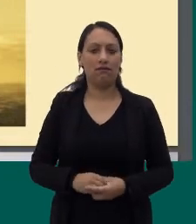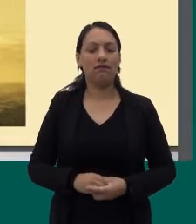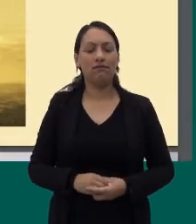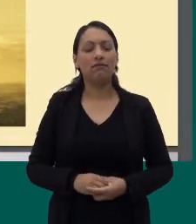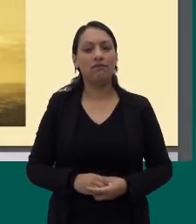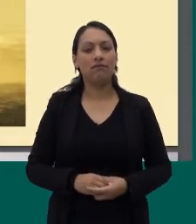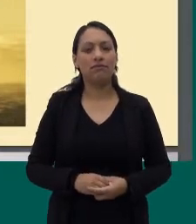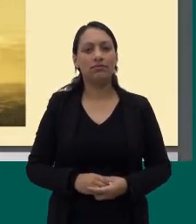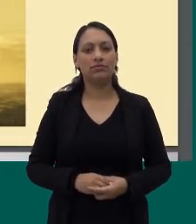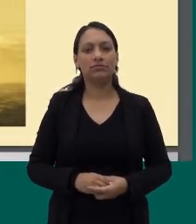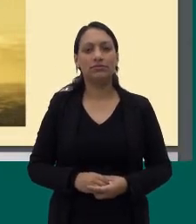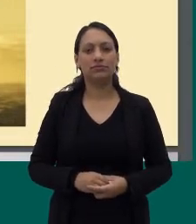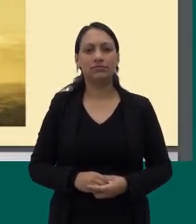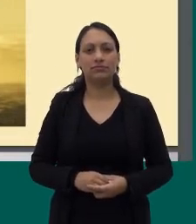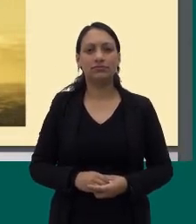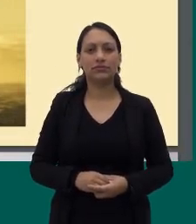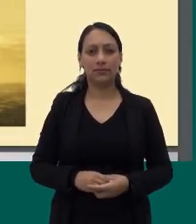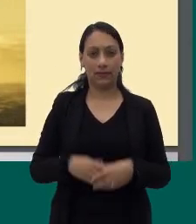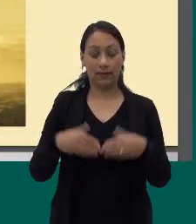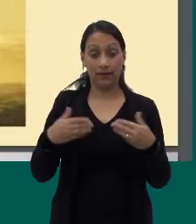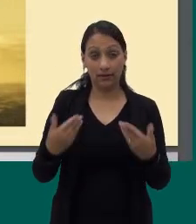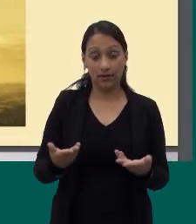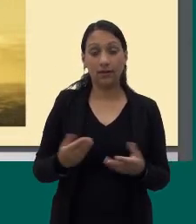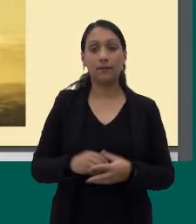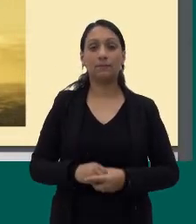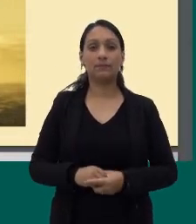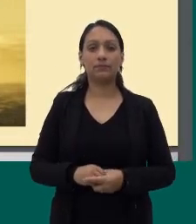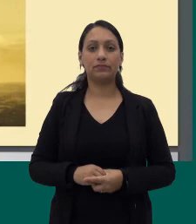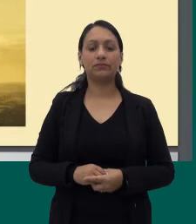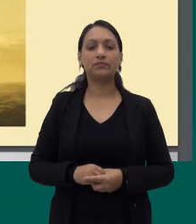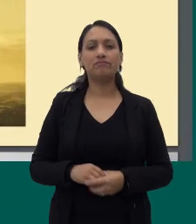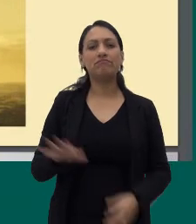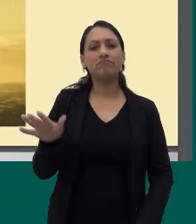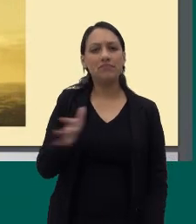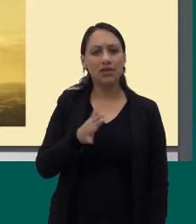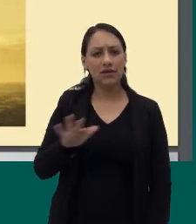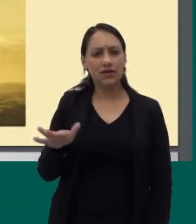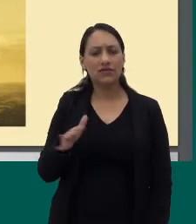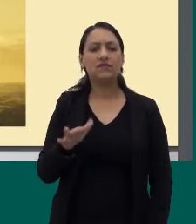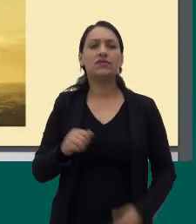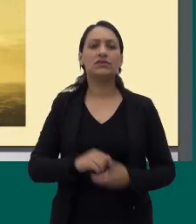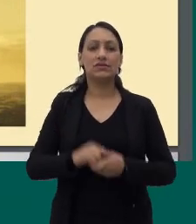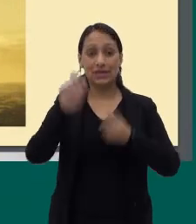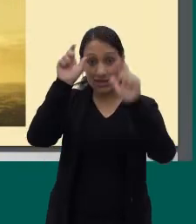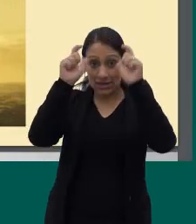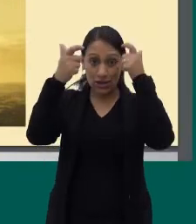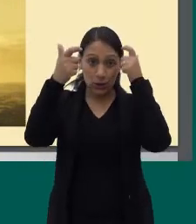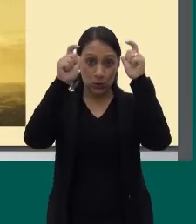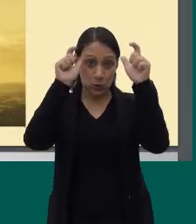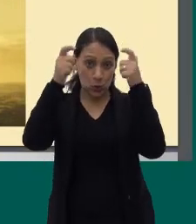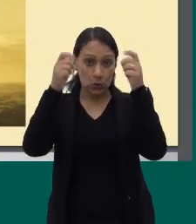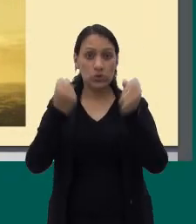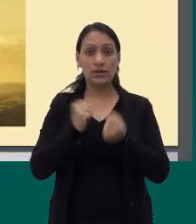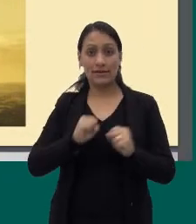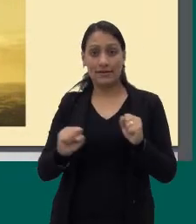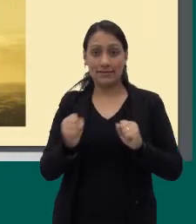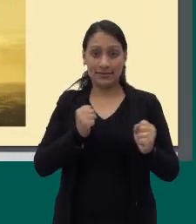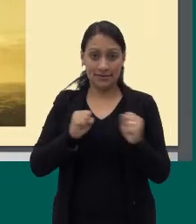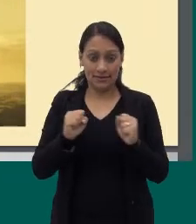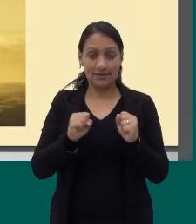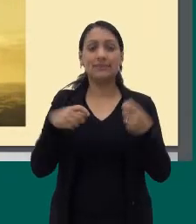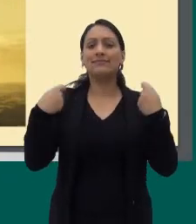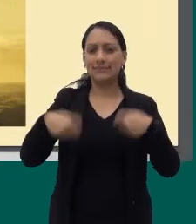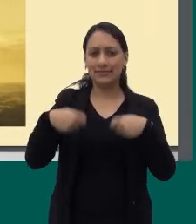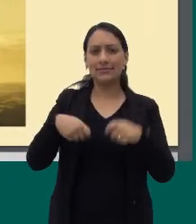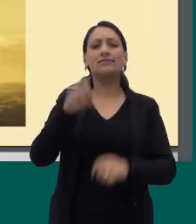hora. Então, claro, assim, muitas vezes em transtornos, né, de ansiedade, é